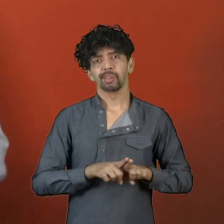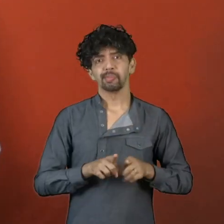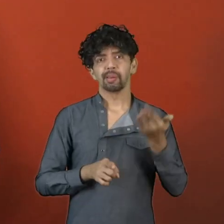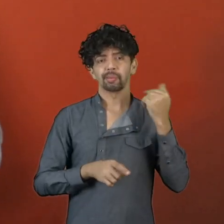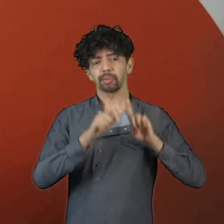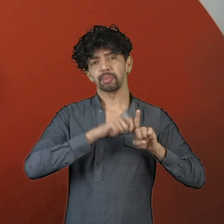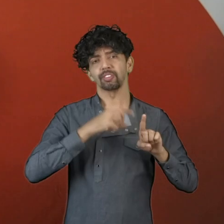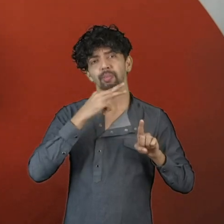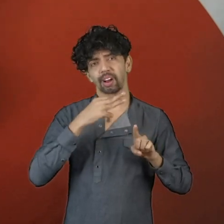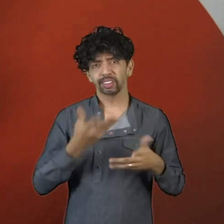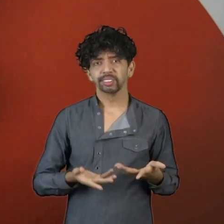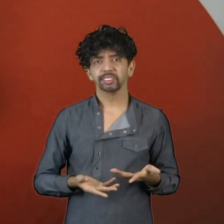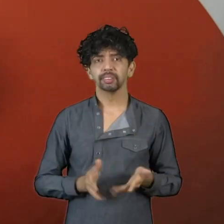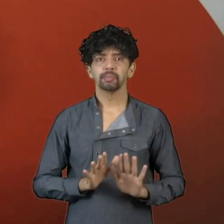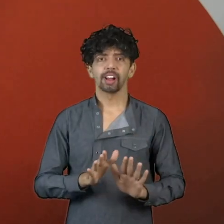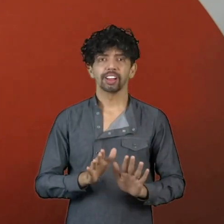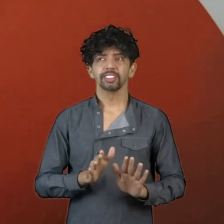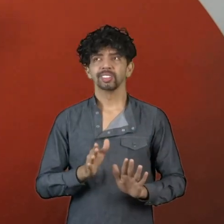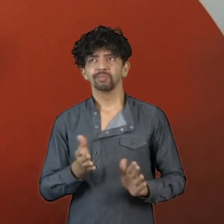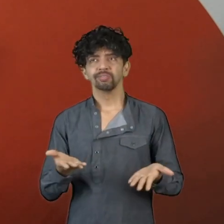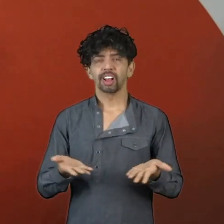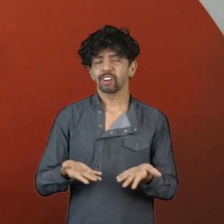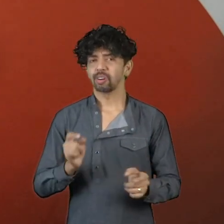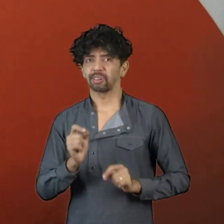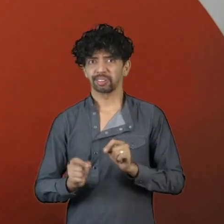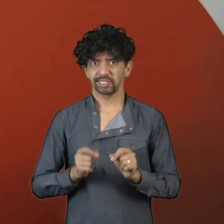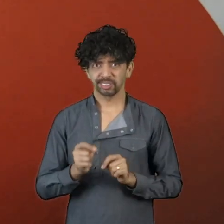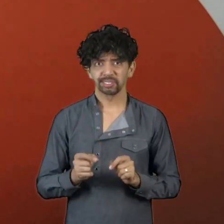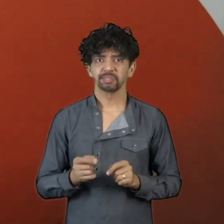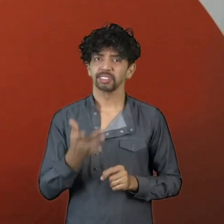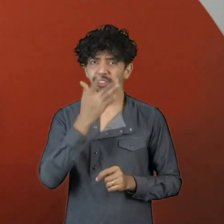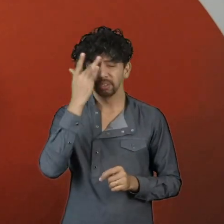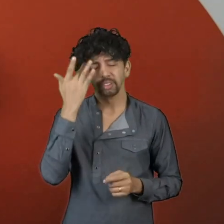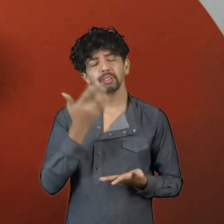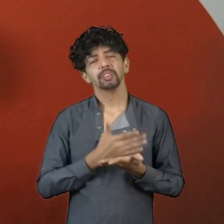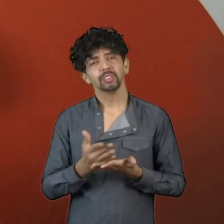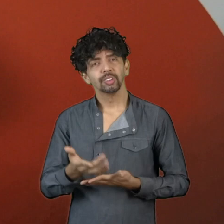em março, mas era muito recente. Agora o que está acontecendo? As pessoas